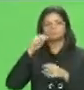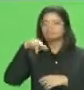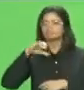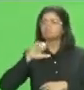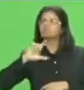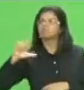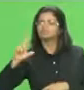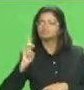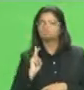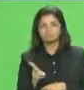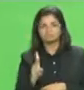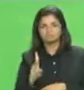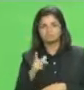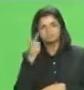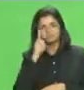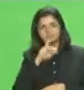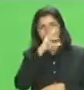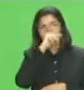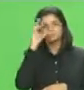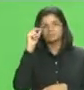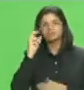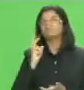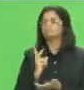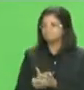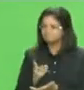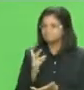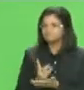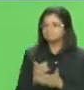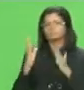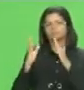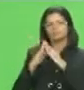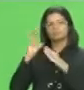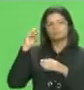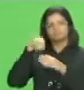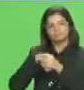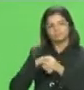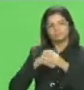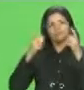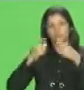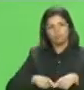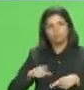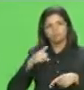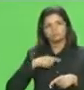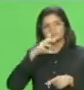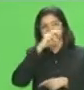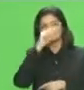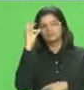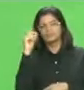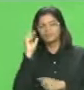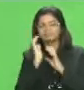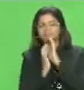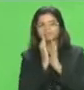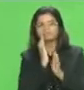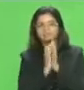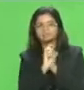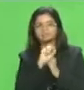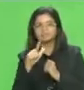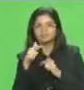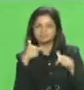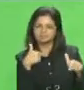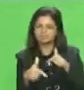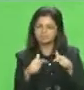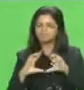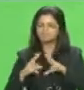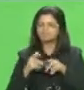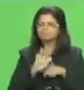E sendo eleita prefeita por você, continuarei morando no mesmo local para ser prefeita da cidade, para trabalhar por